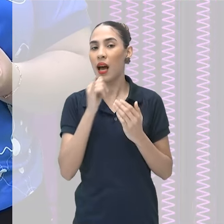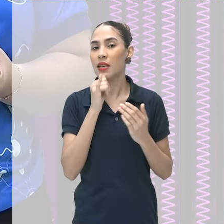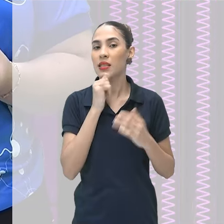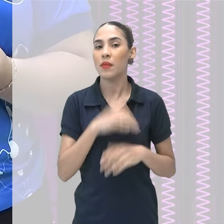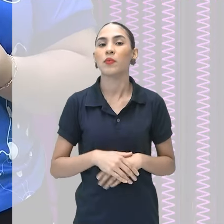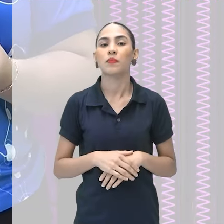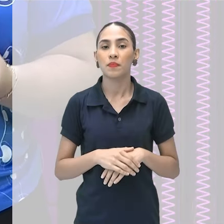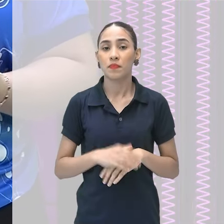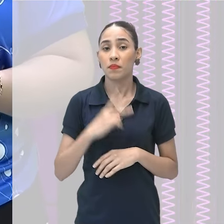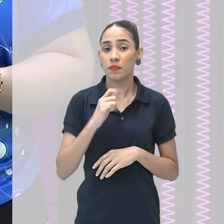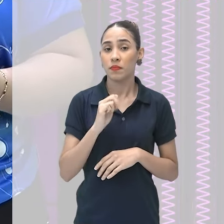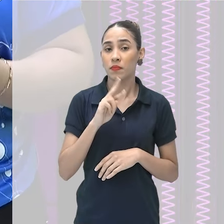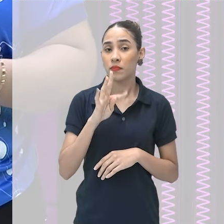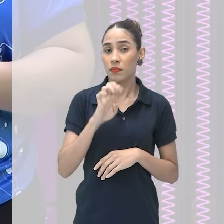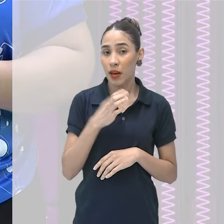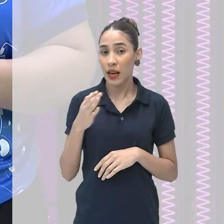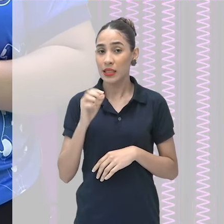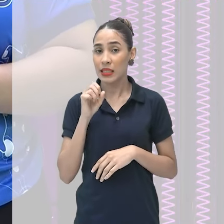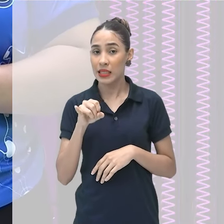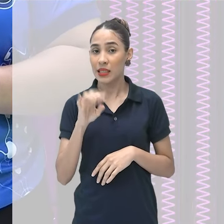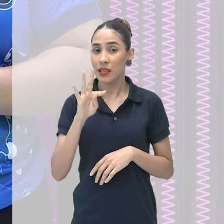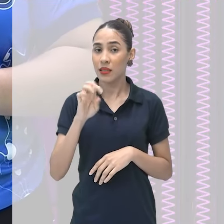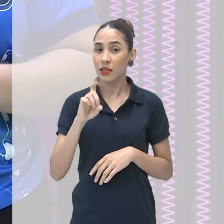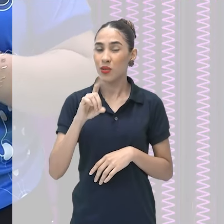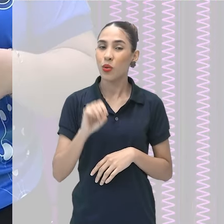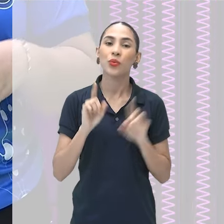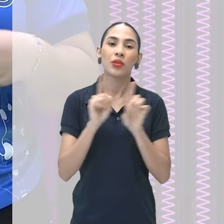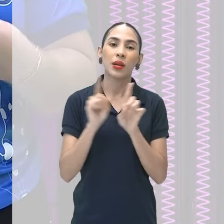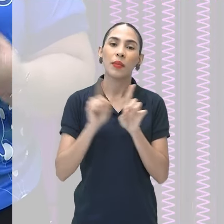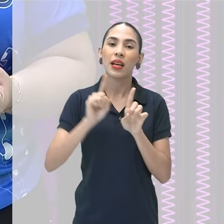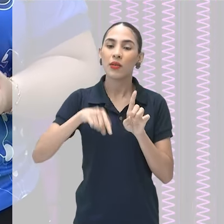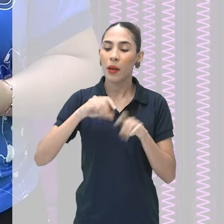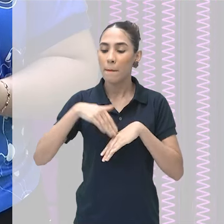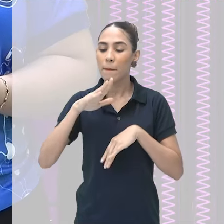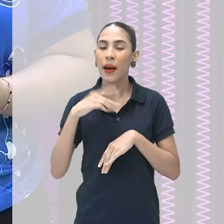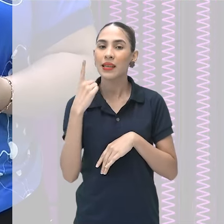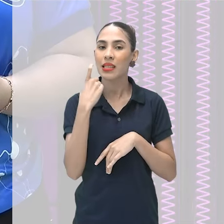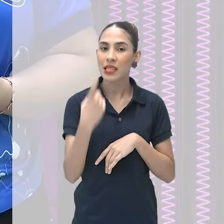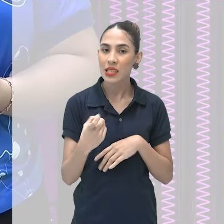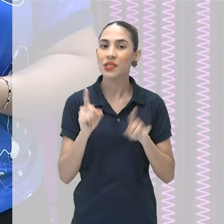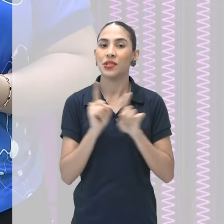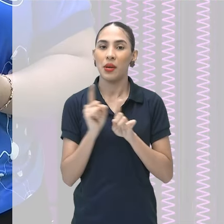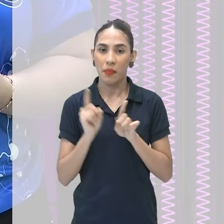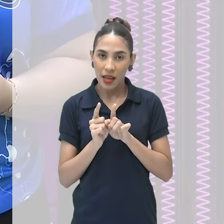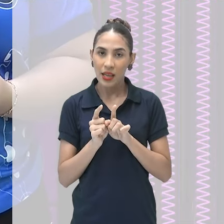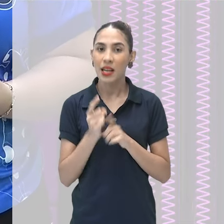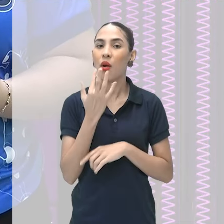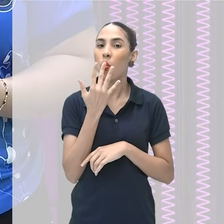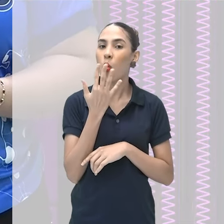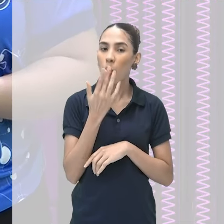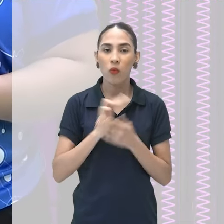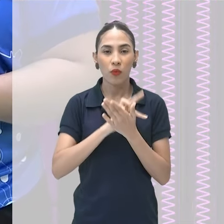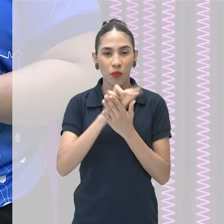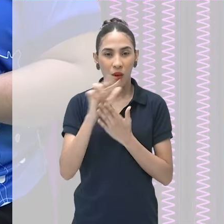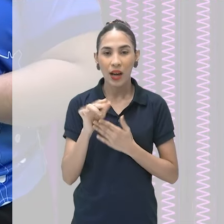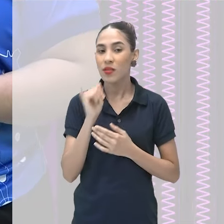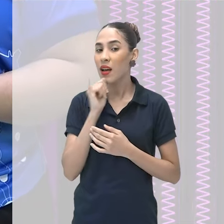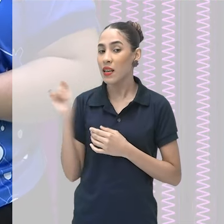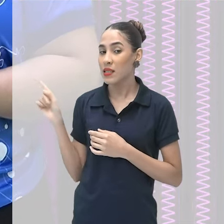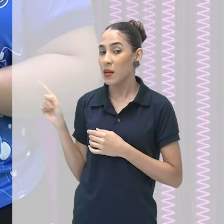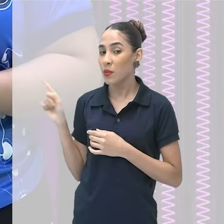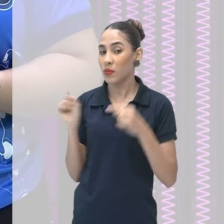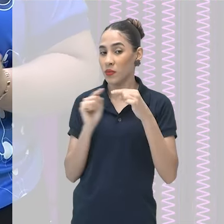uma parte em relação ao todo. Também é muito mais interessante colorir aí os pedaços, como a gente está